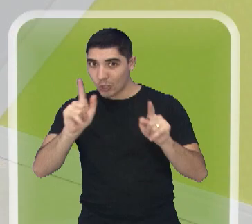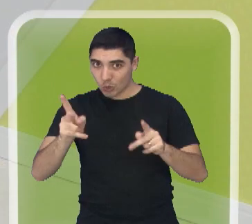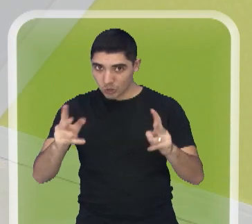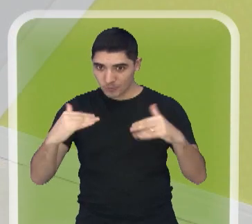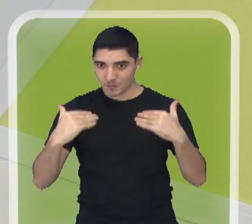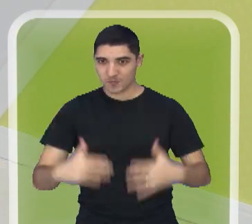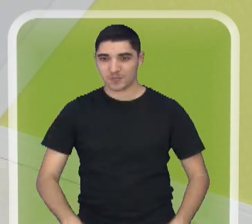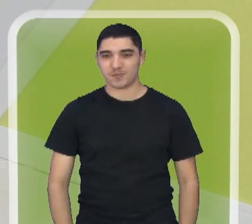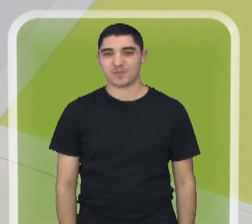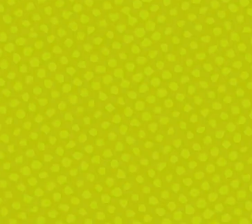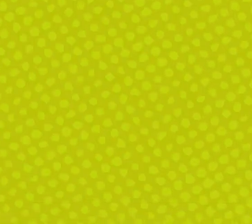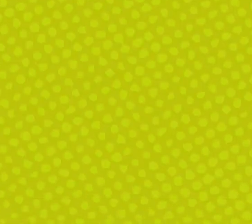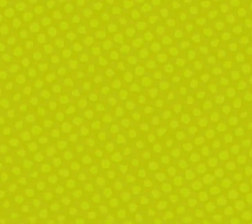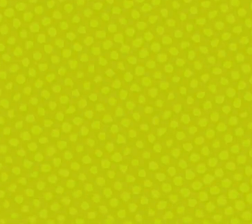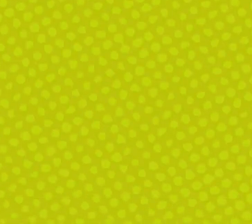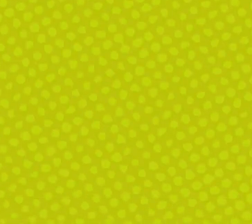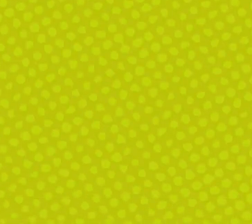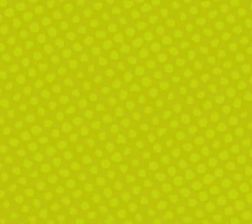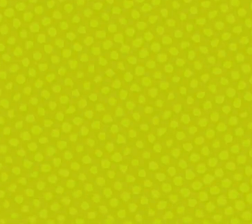voltamos.